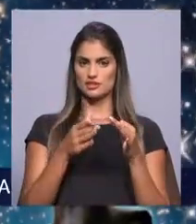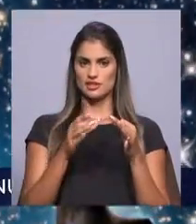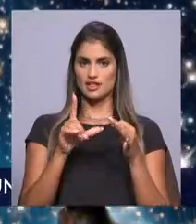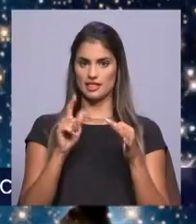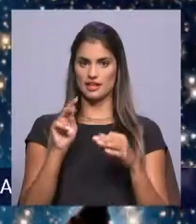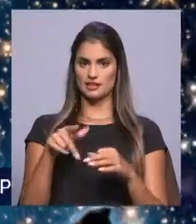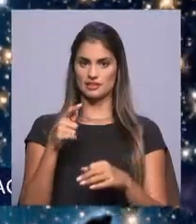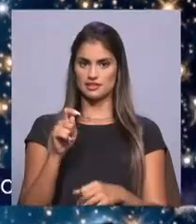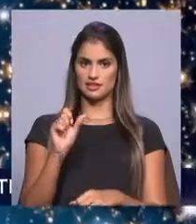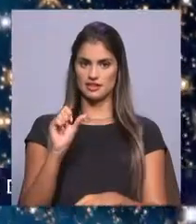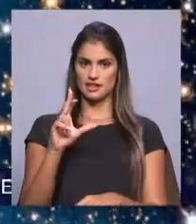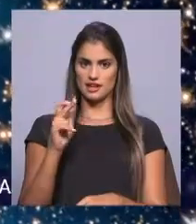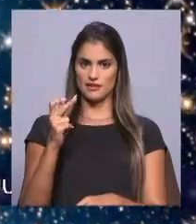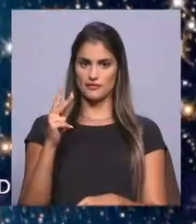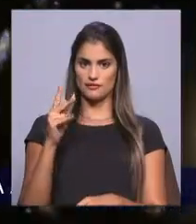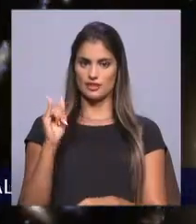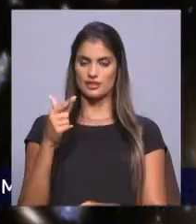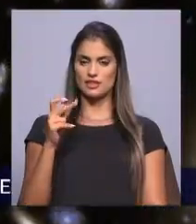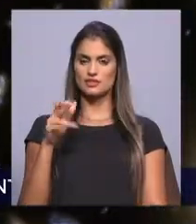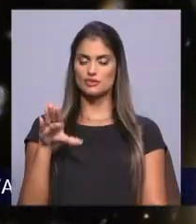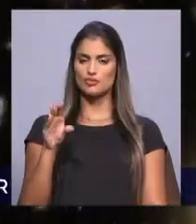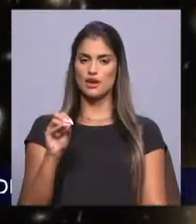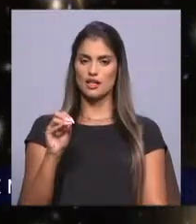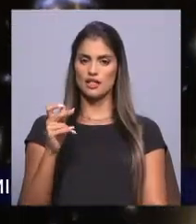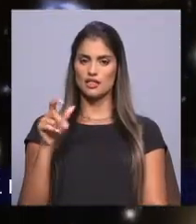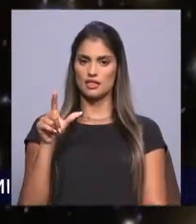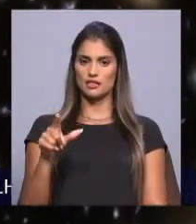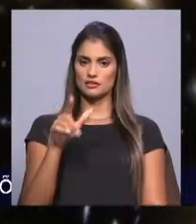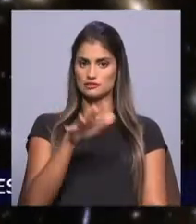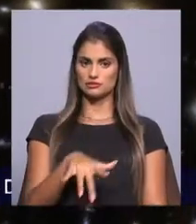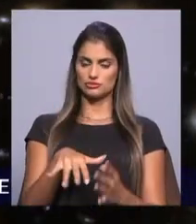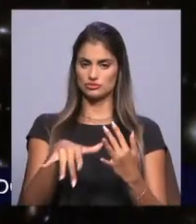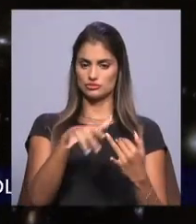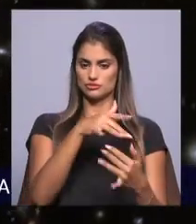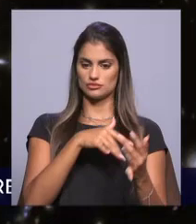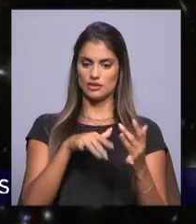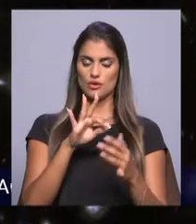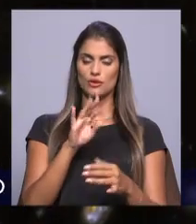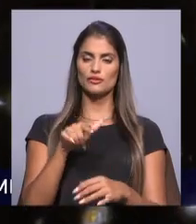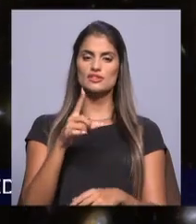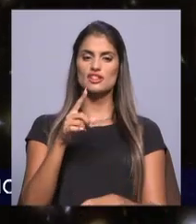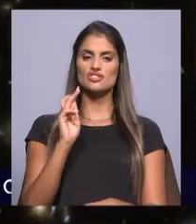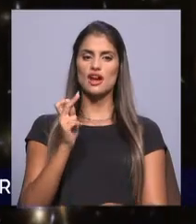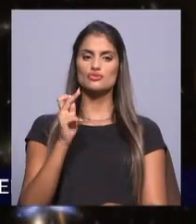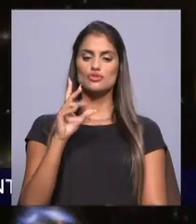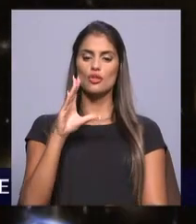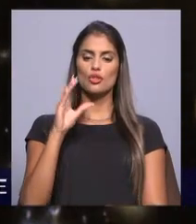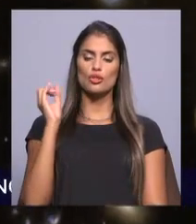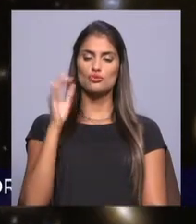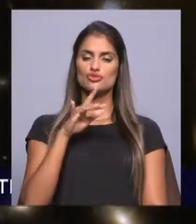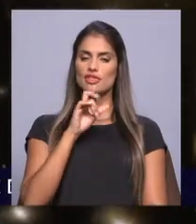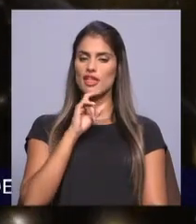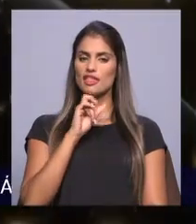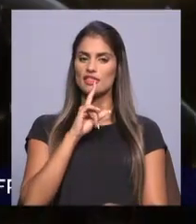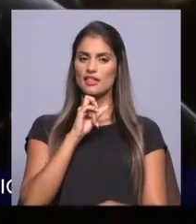gravitacional. Ou seja, aquele enxame de galáxias que está mais próximo, a 4,6 mil milhões de anos-luz, consegue, através da sua